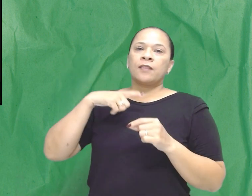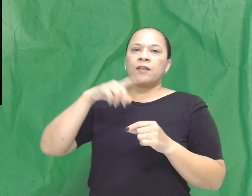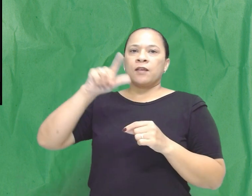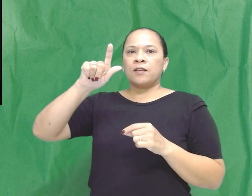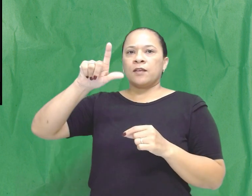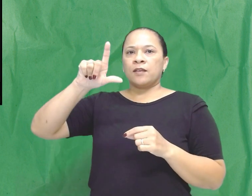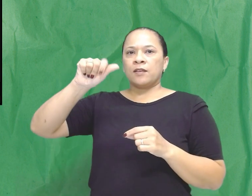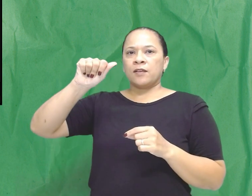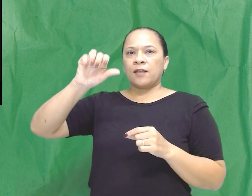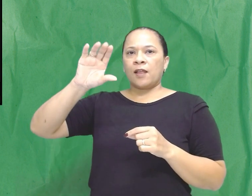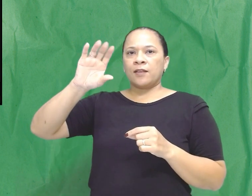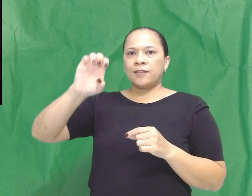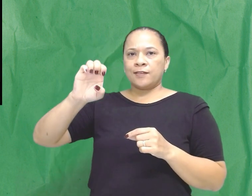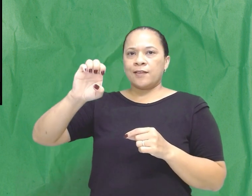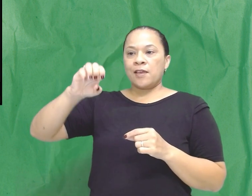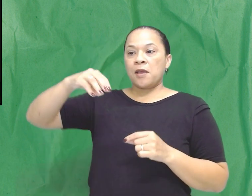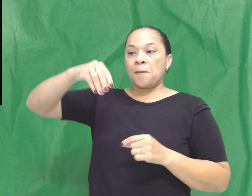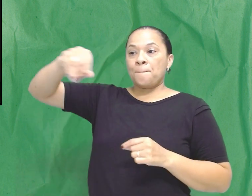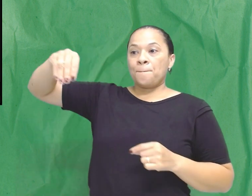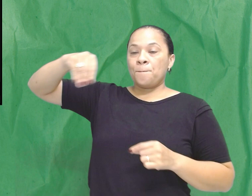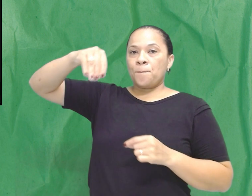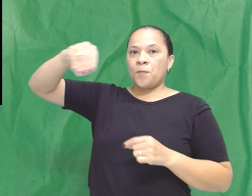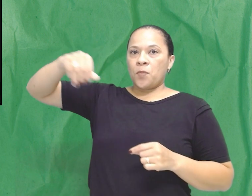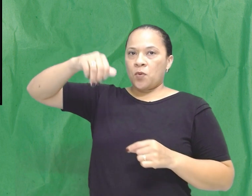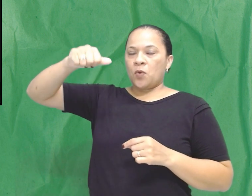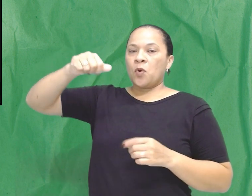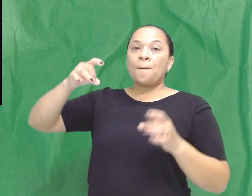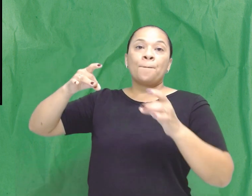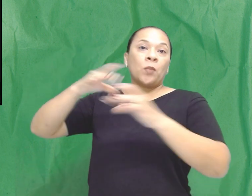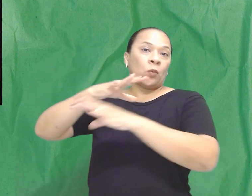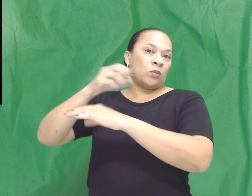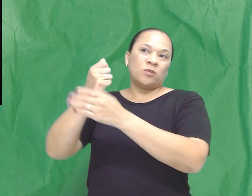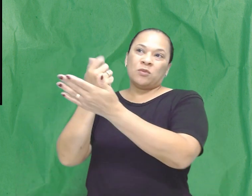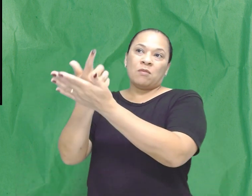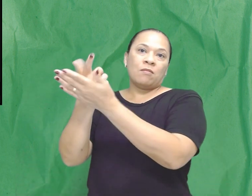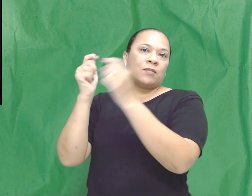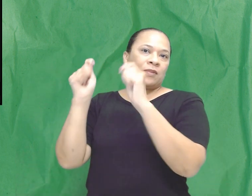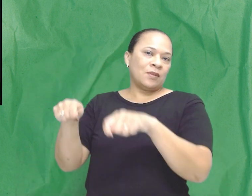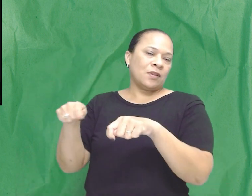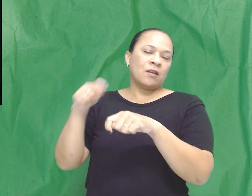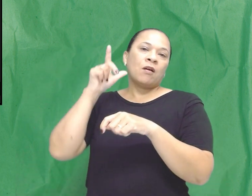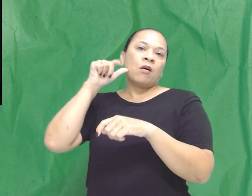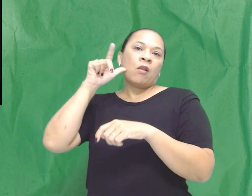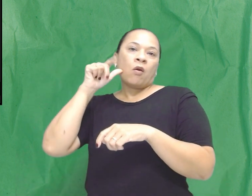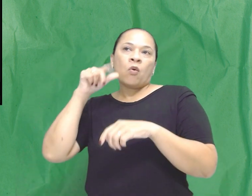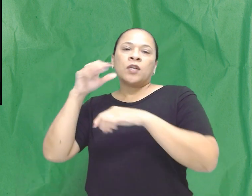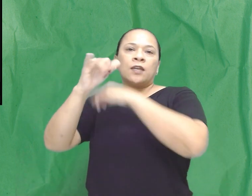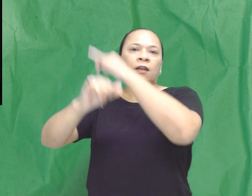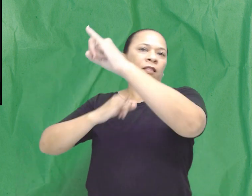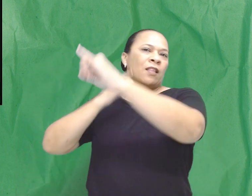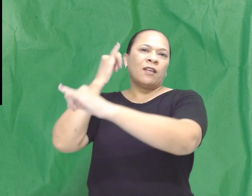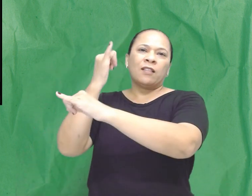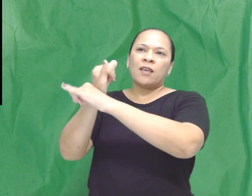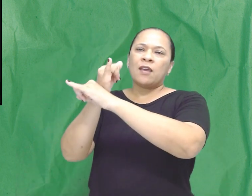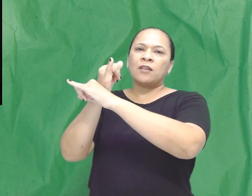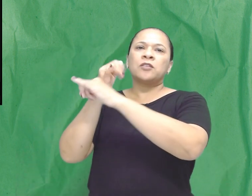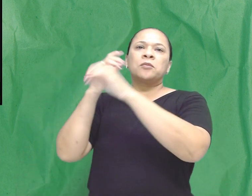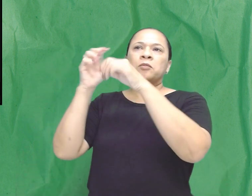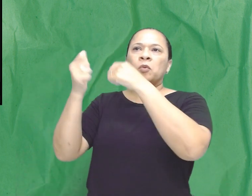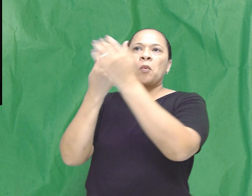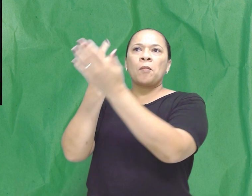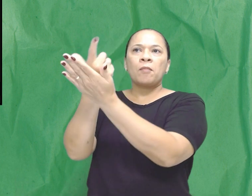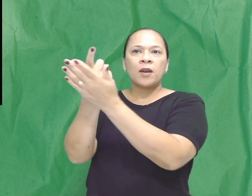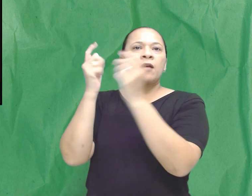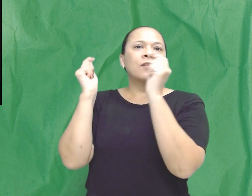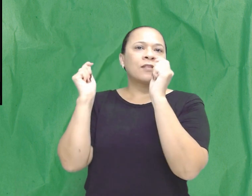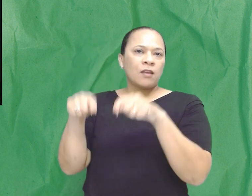de pó prontinhos para comprar. Você encontra fácil na internet, na loja de artigos para confeitaria da sua cidade, com certeza também